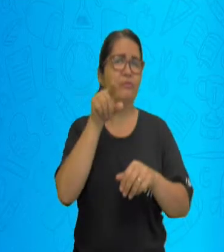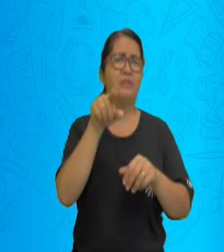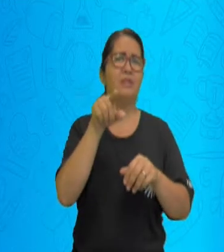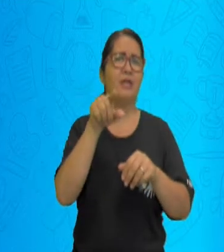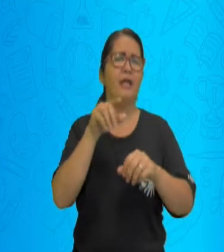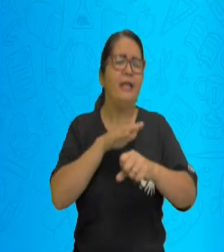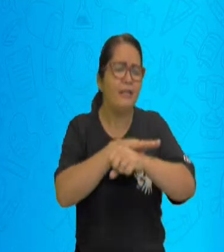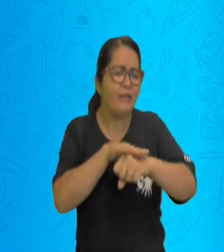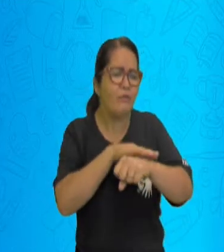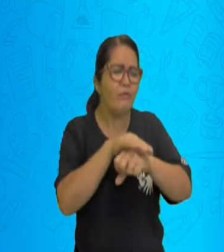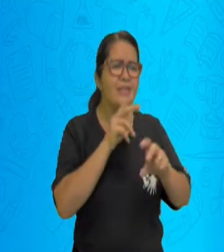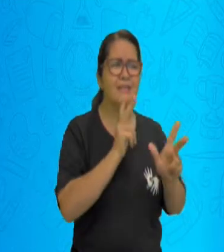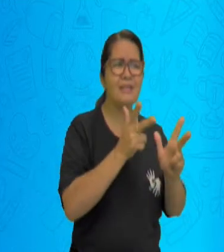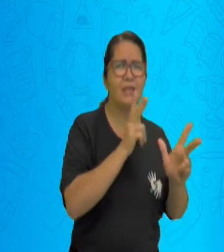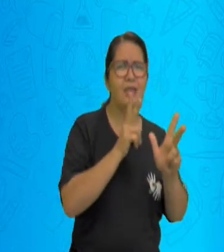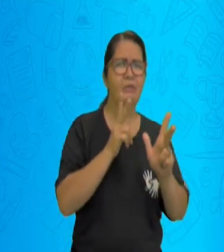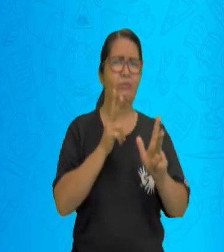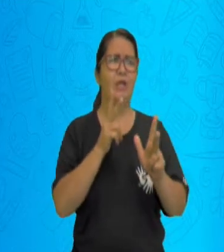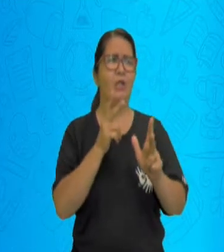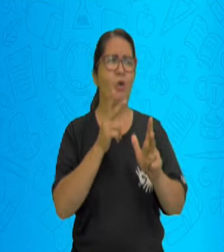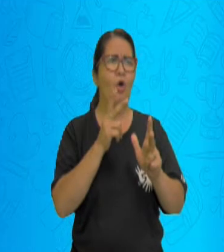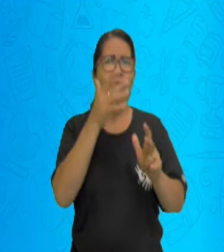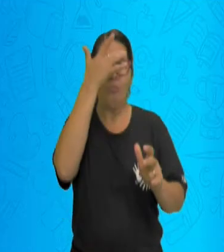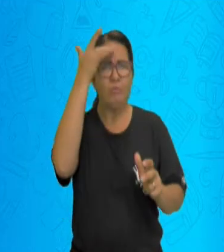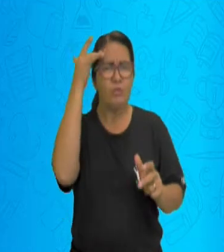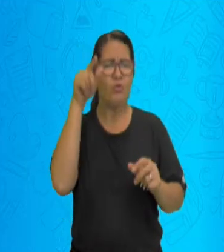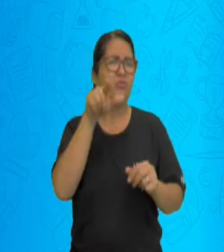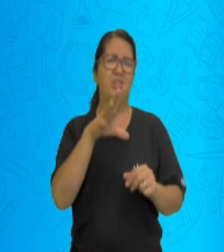Ela transmite mais respeito.